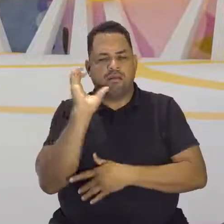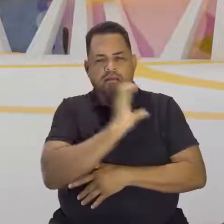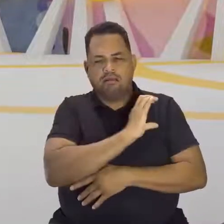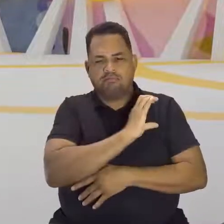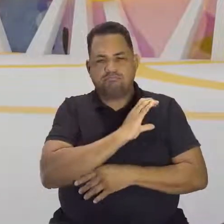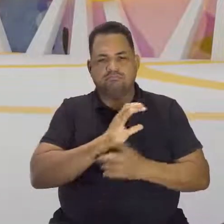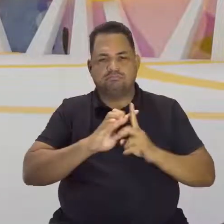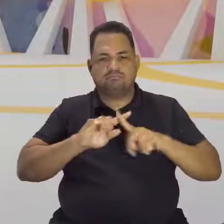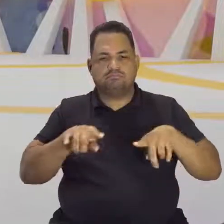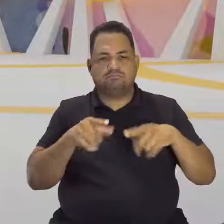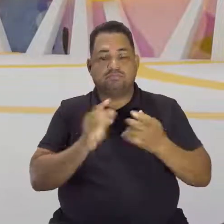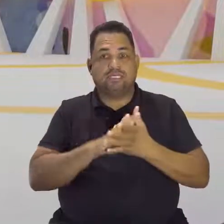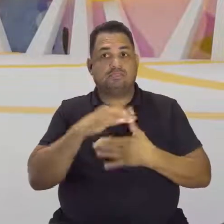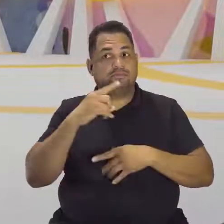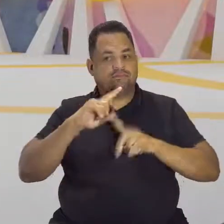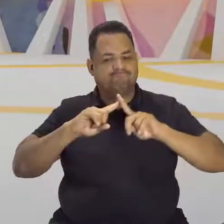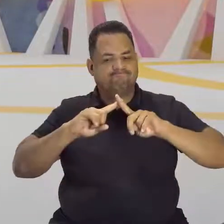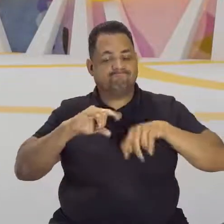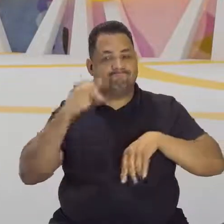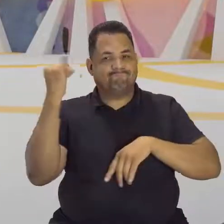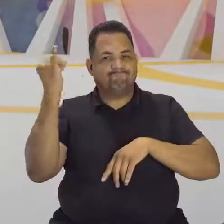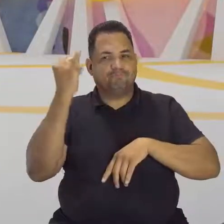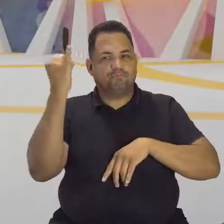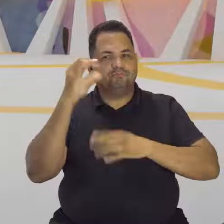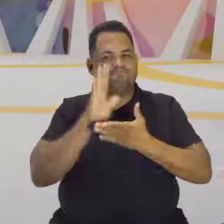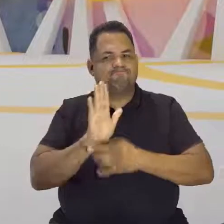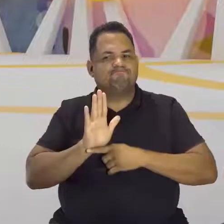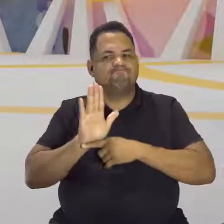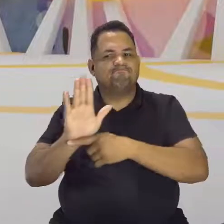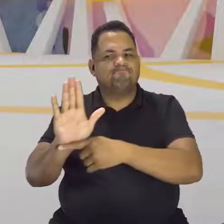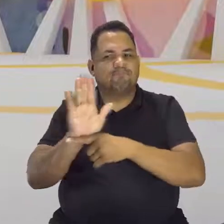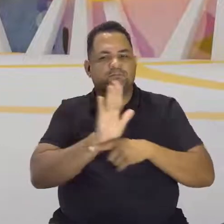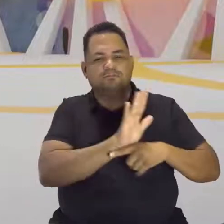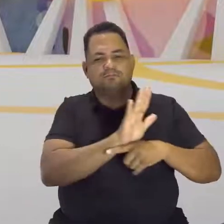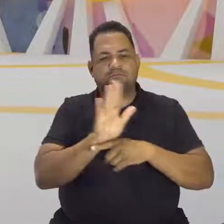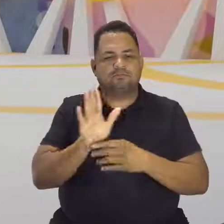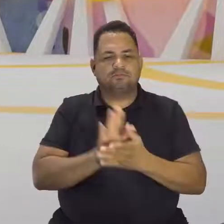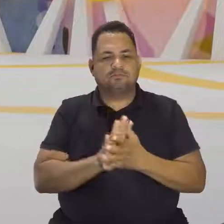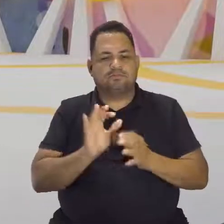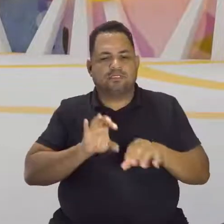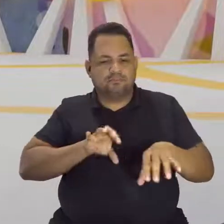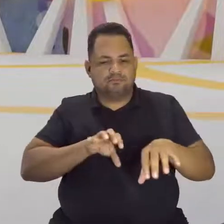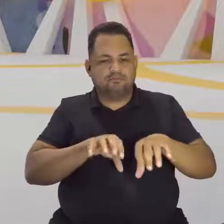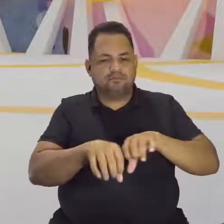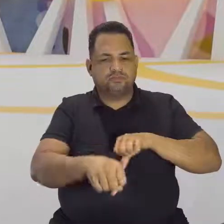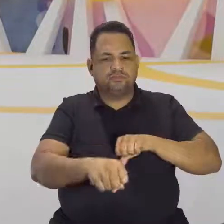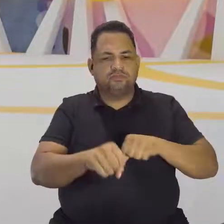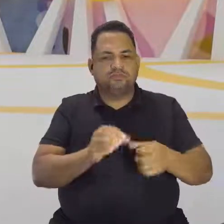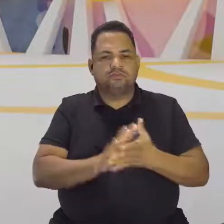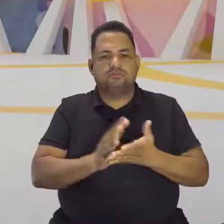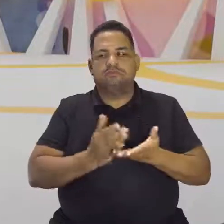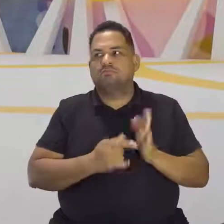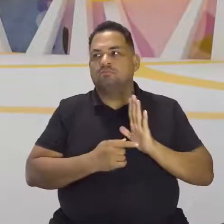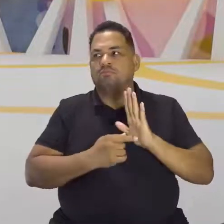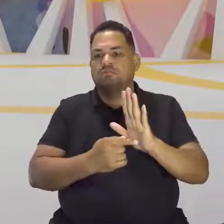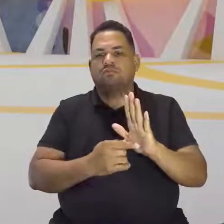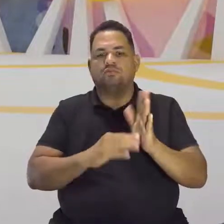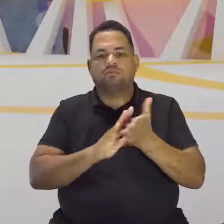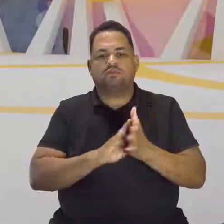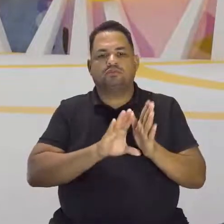que não deixa de ser importante e que ajuda vocês na formação aí, trazendo conceitos, trazendo